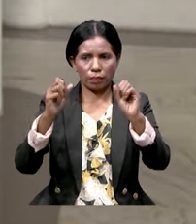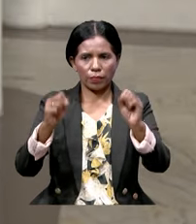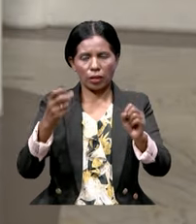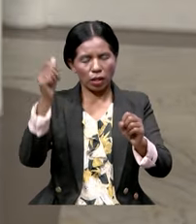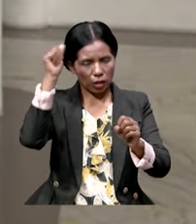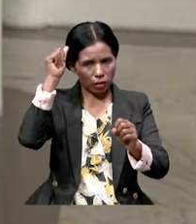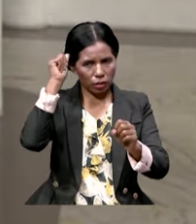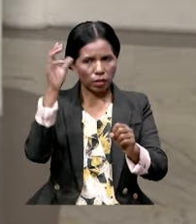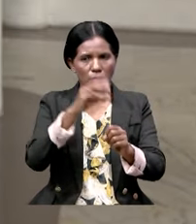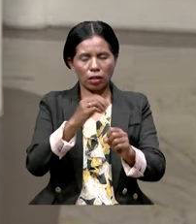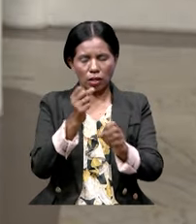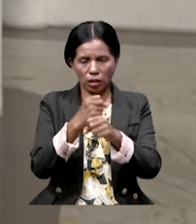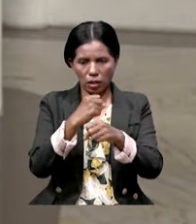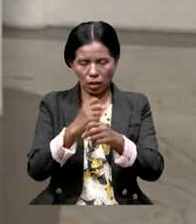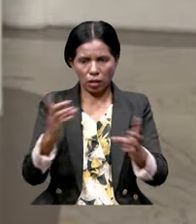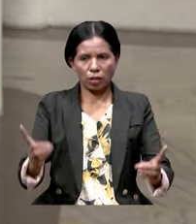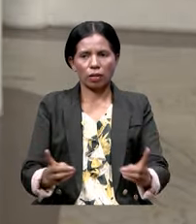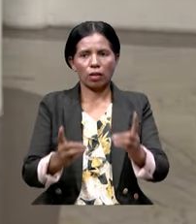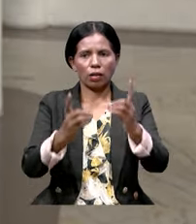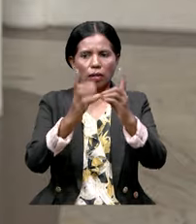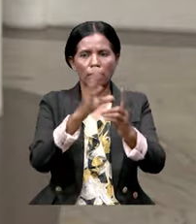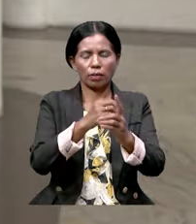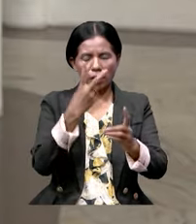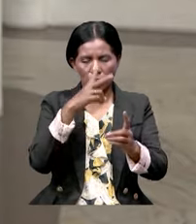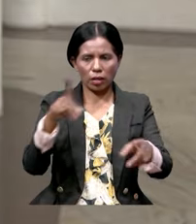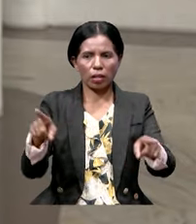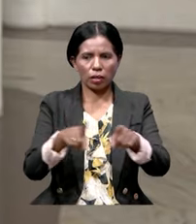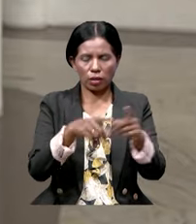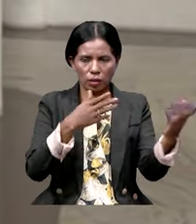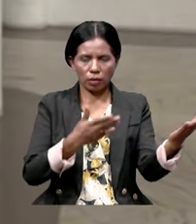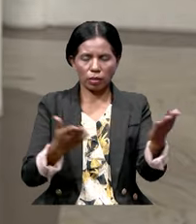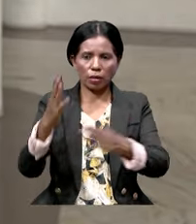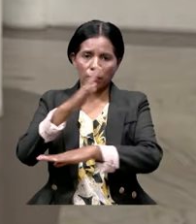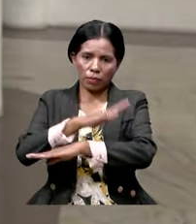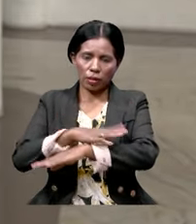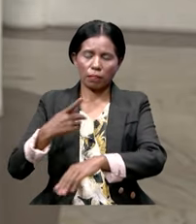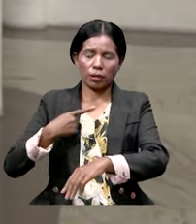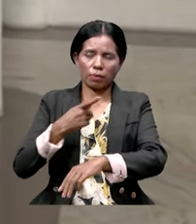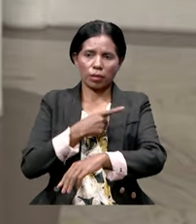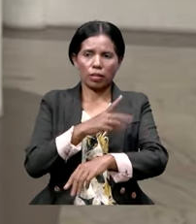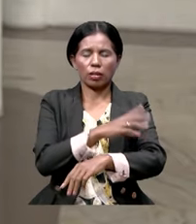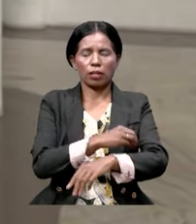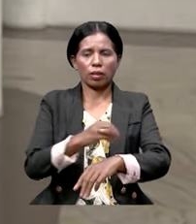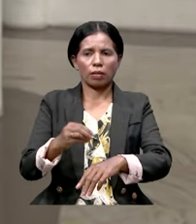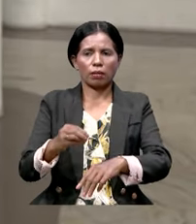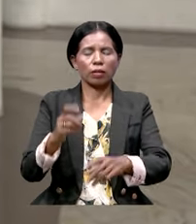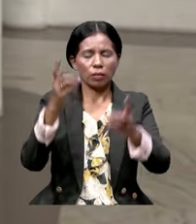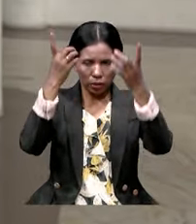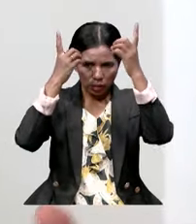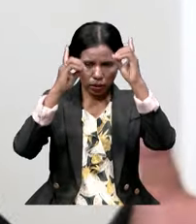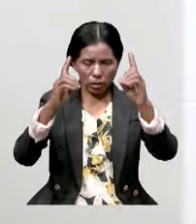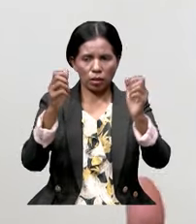análise, comissão halo audiência e comissão halo parecer, submete para a mesa do Parlamento e tau bai plenare para oisar lor di sini hamutu kona